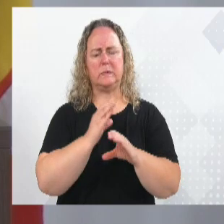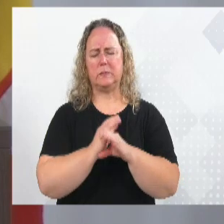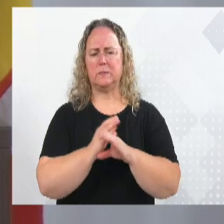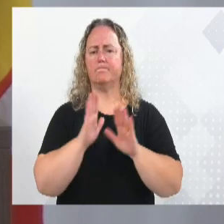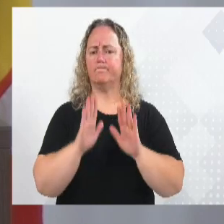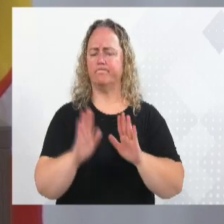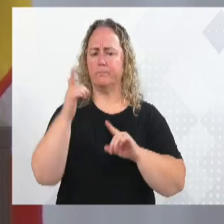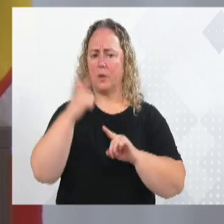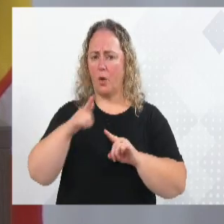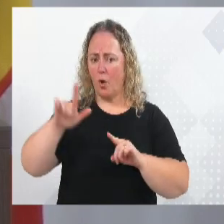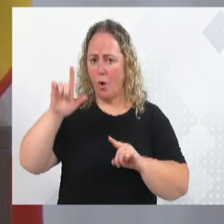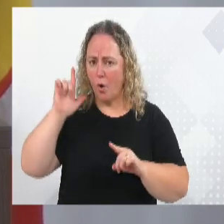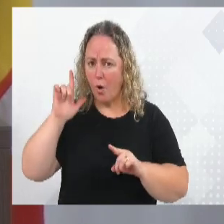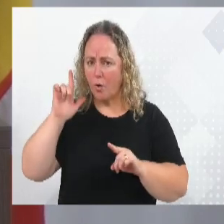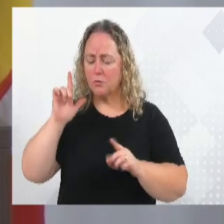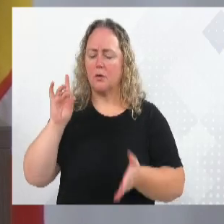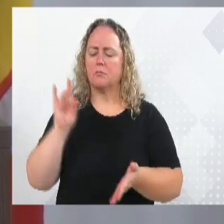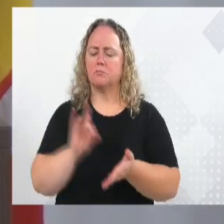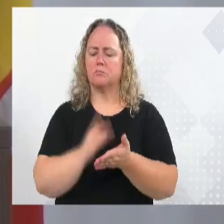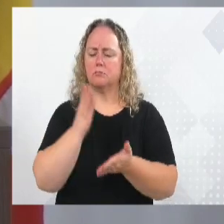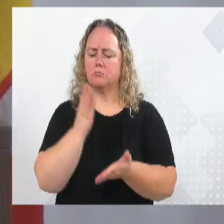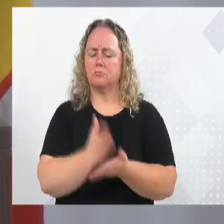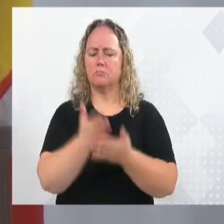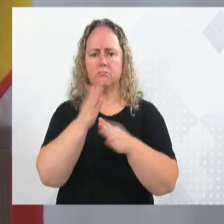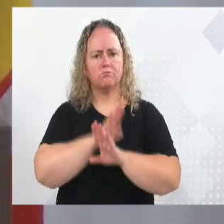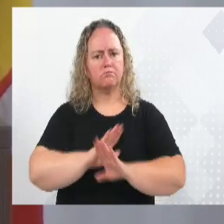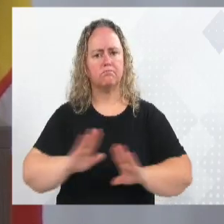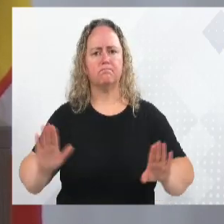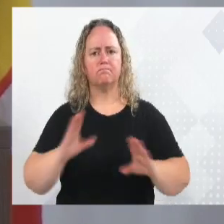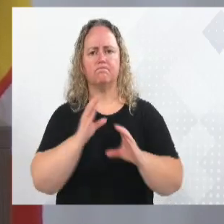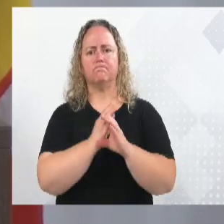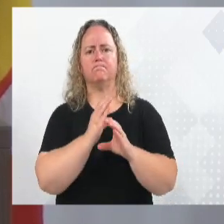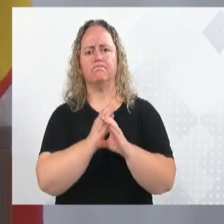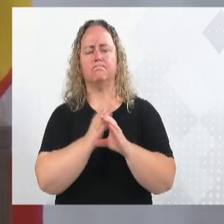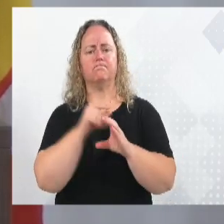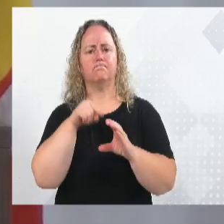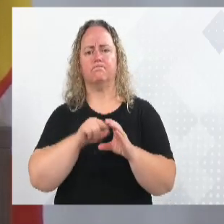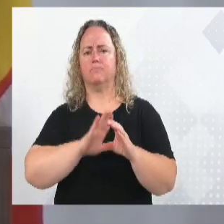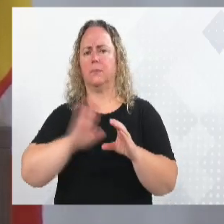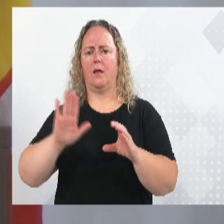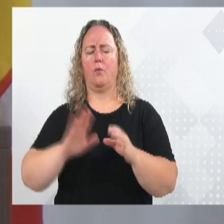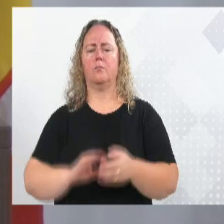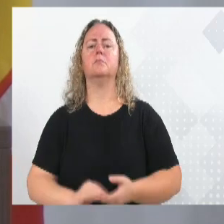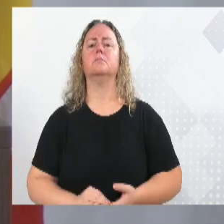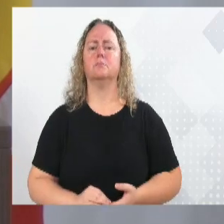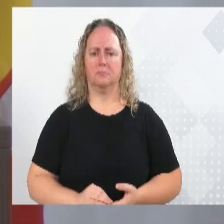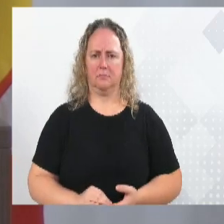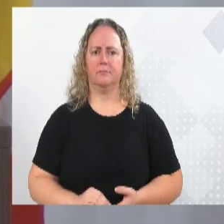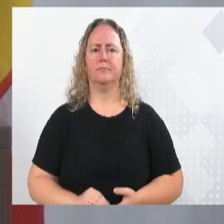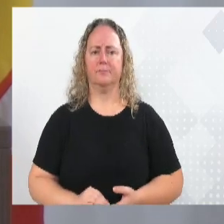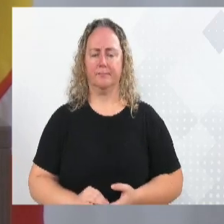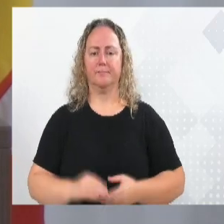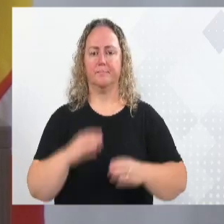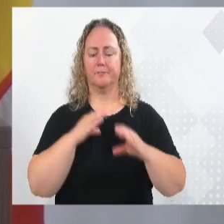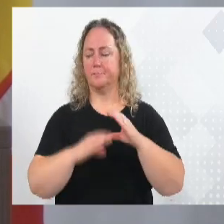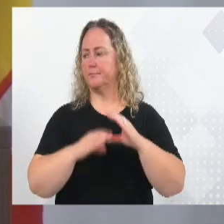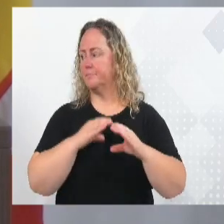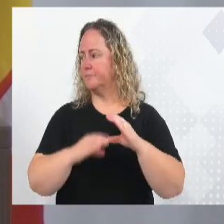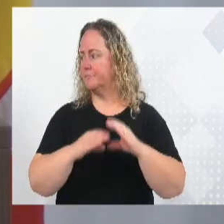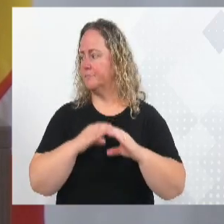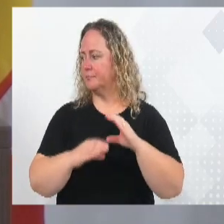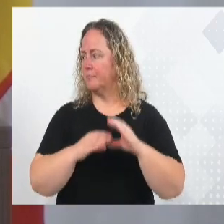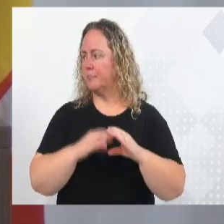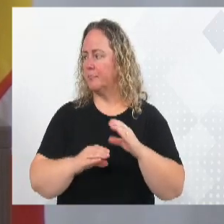eu acredito que nós botamos um basta nesse ruído presente eu acredito que a partir de agora a comunicação do Santo Antônio com